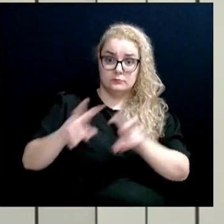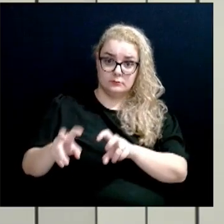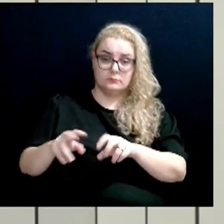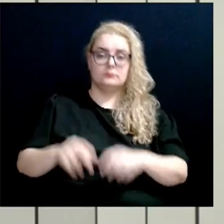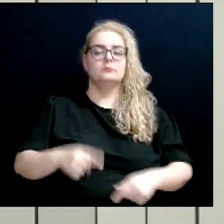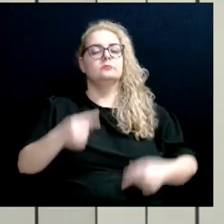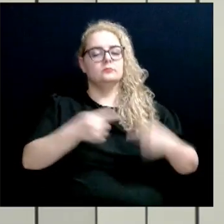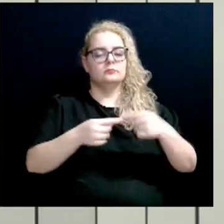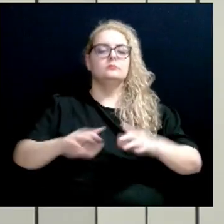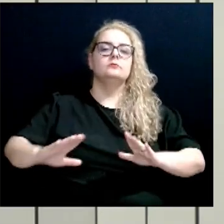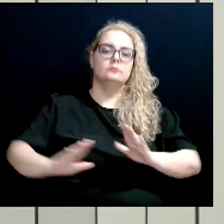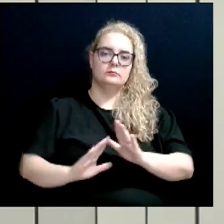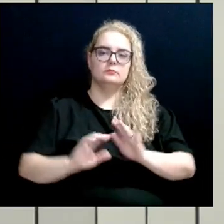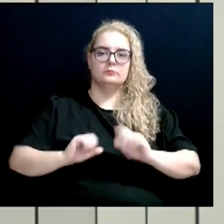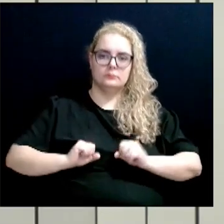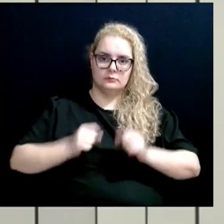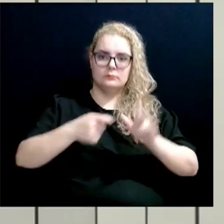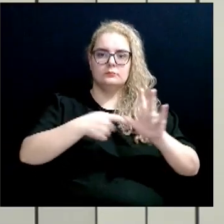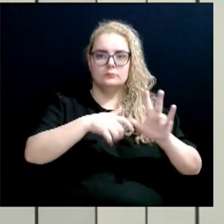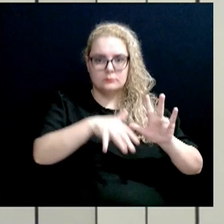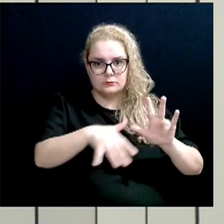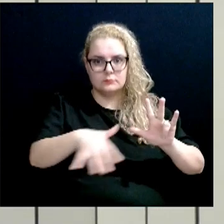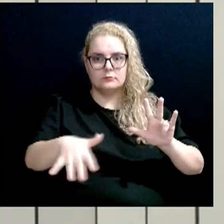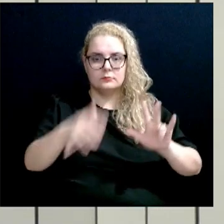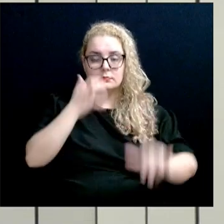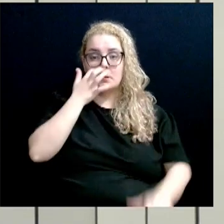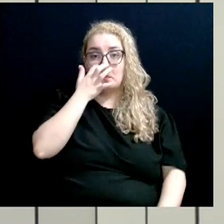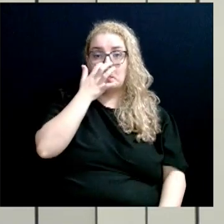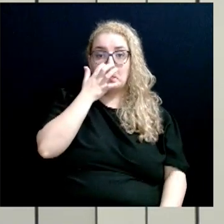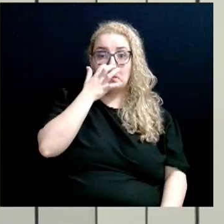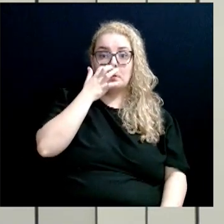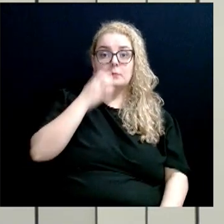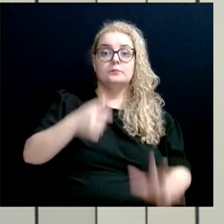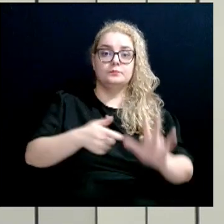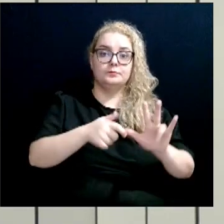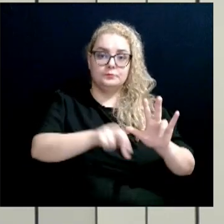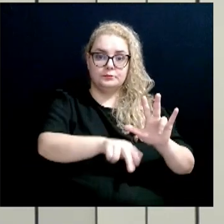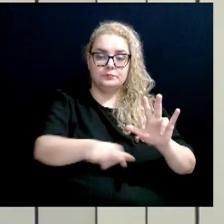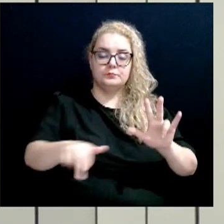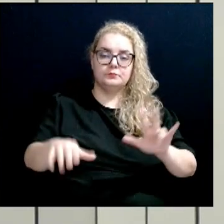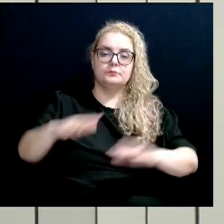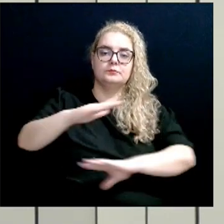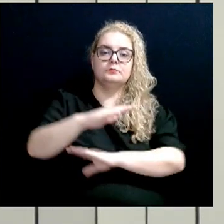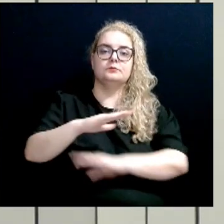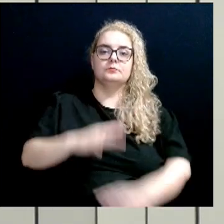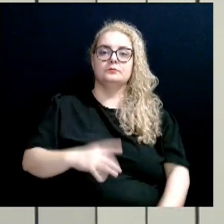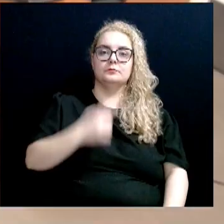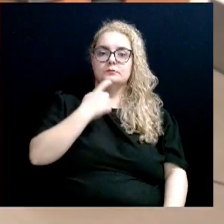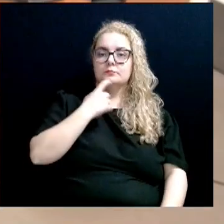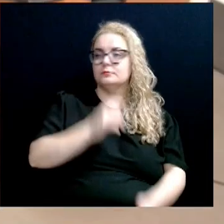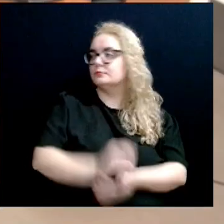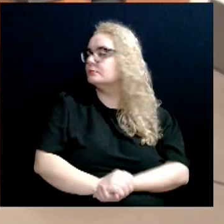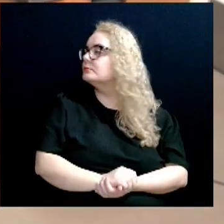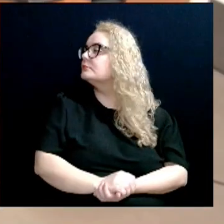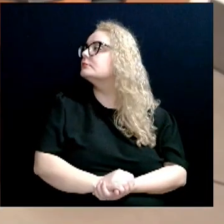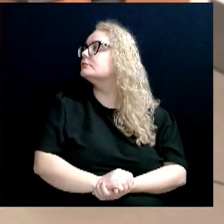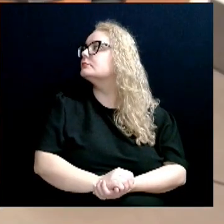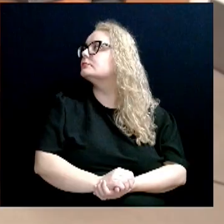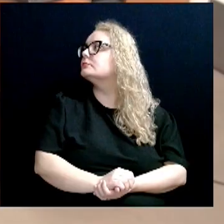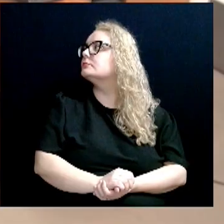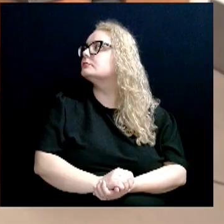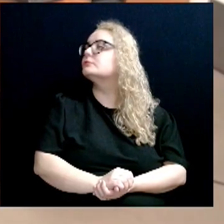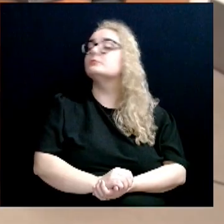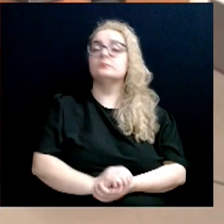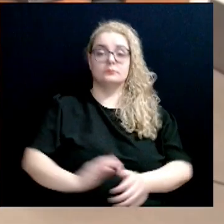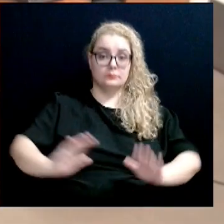Defesa da Cannabis Medicinal e do Cânhamo Industrial na Câmara de Campinas. A Frente Parlamentar